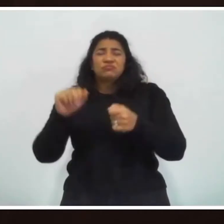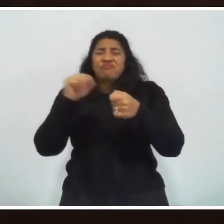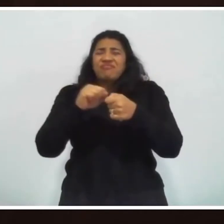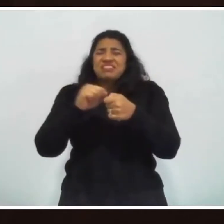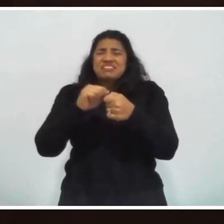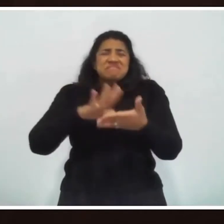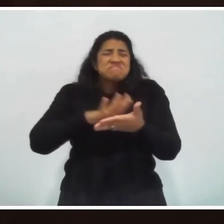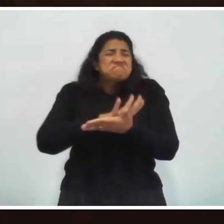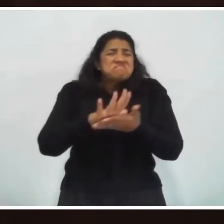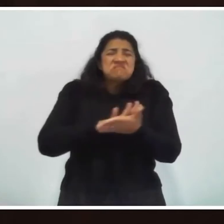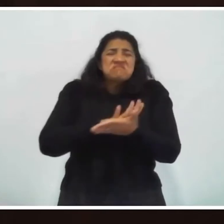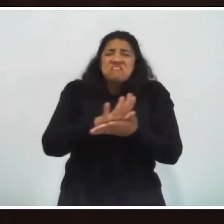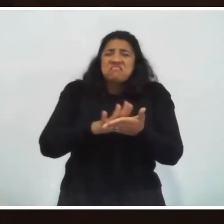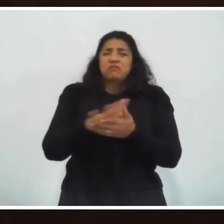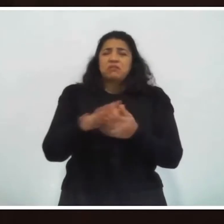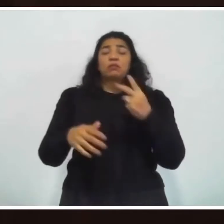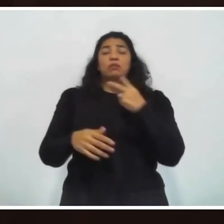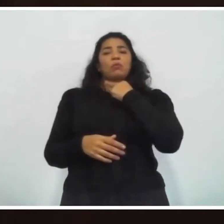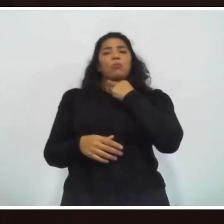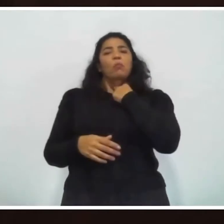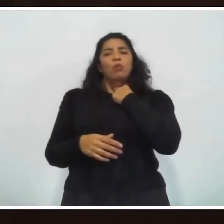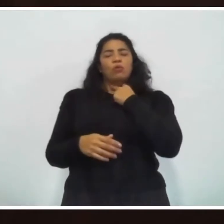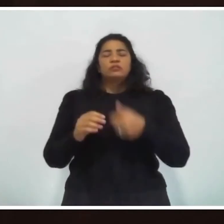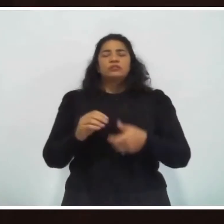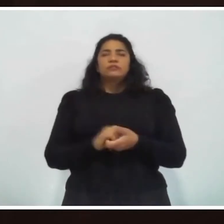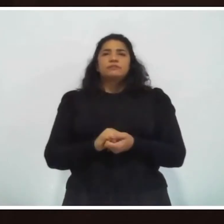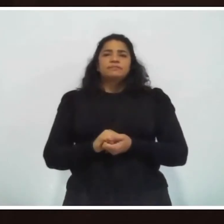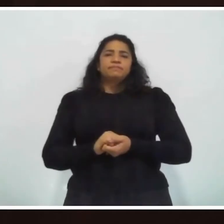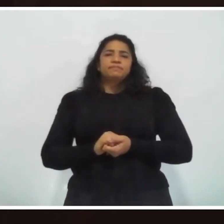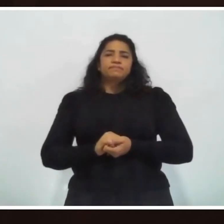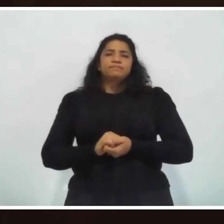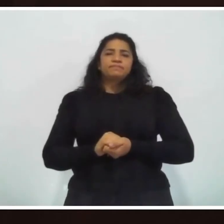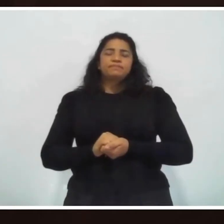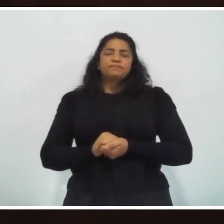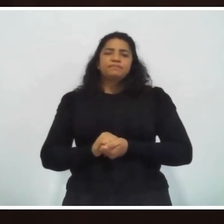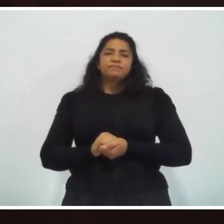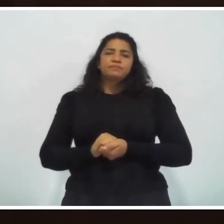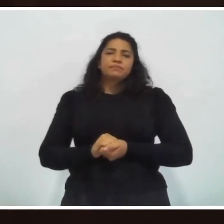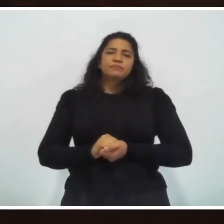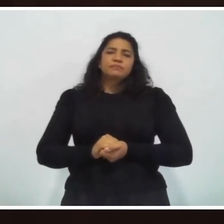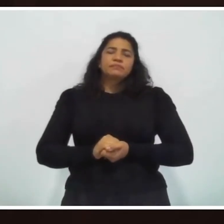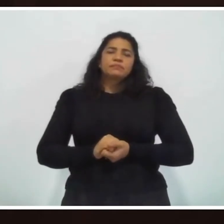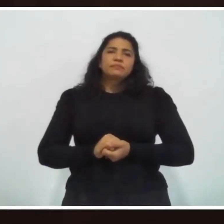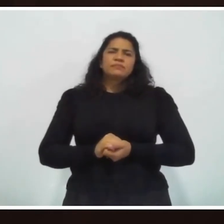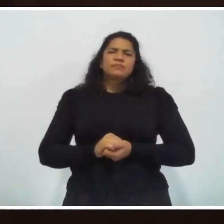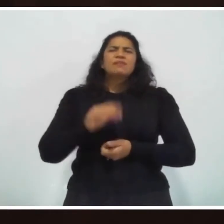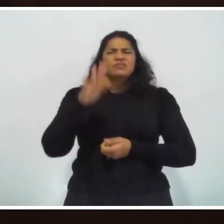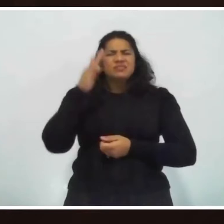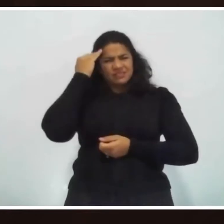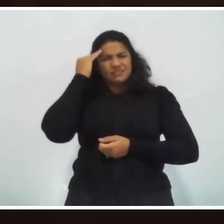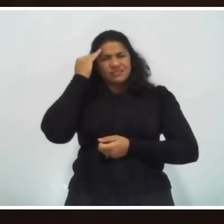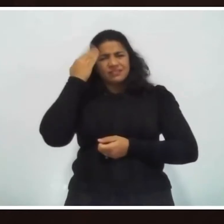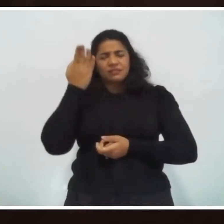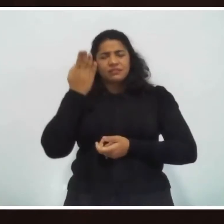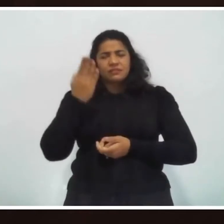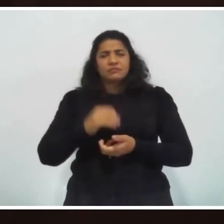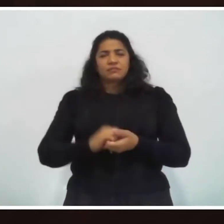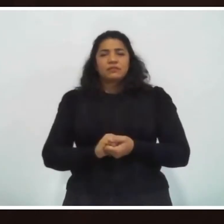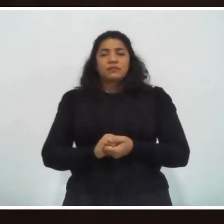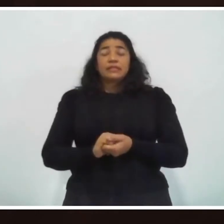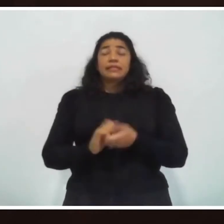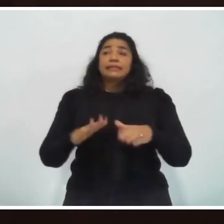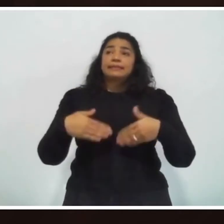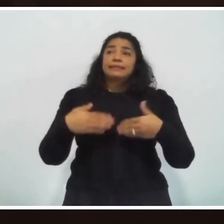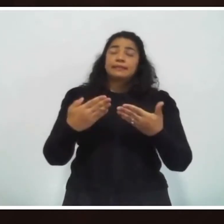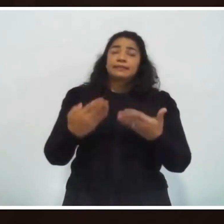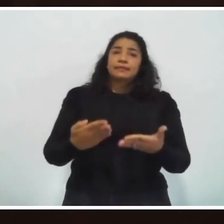orgânica, Deus com os homens, que vai aparecer nesse universo. Vocês entenderam? Então Deus